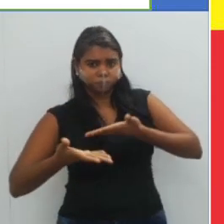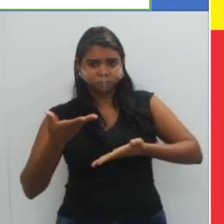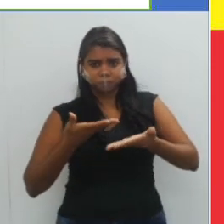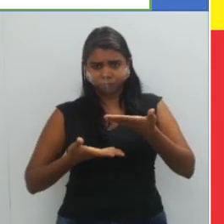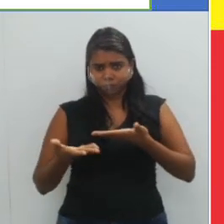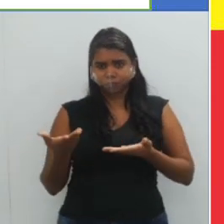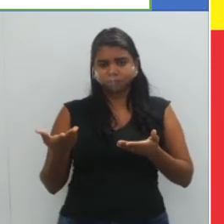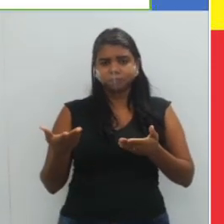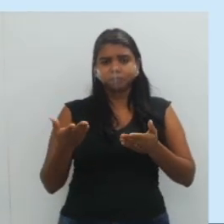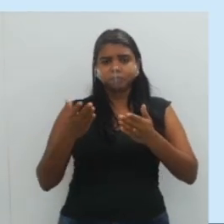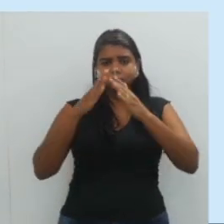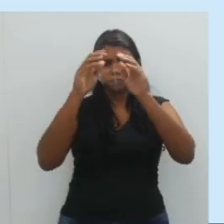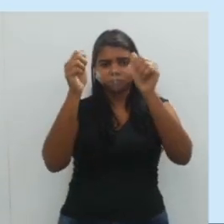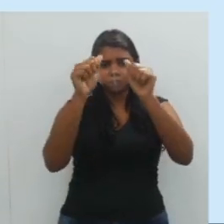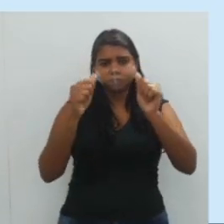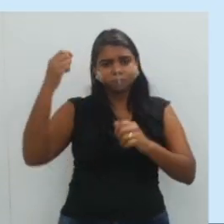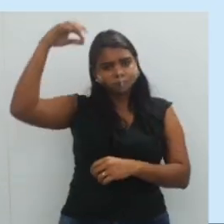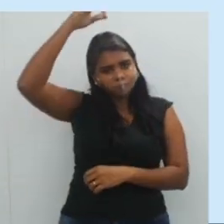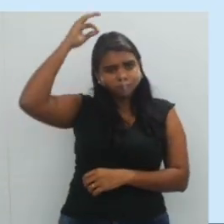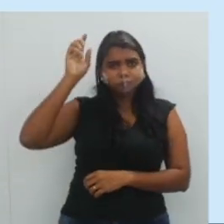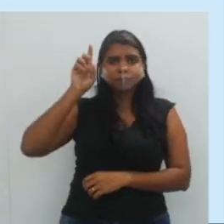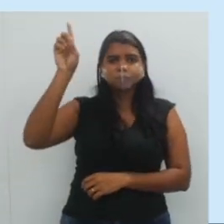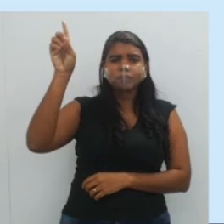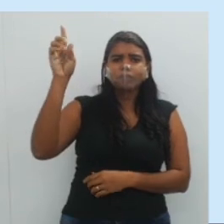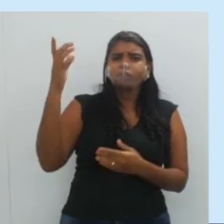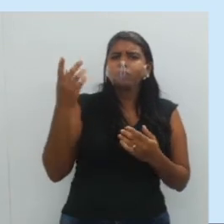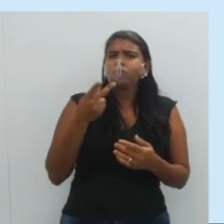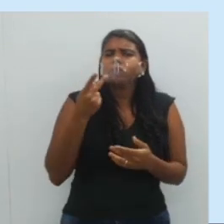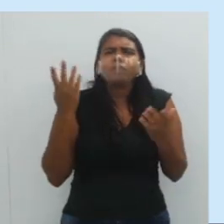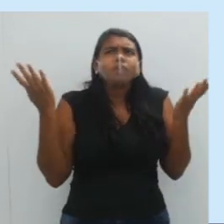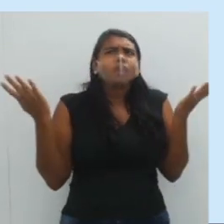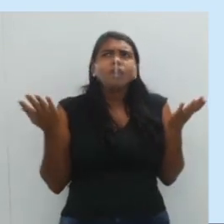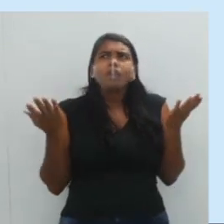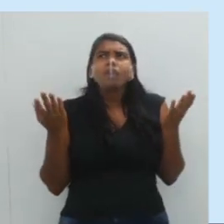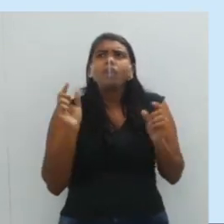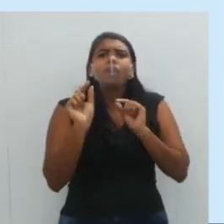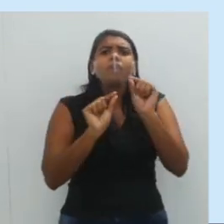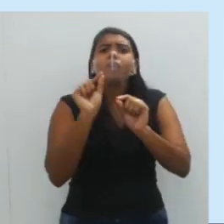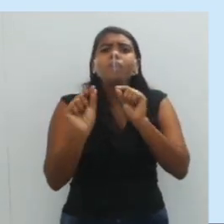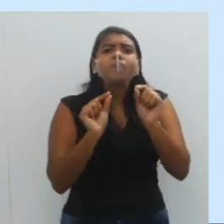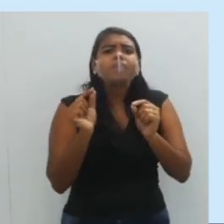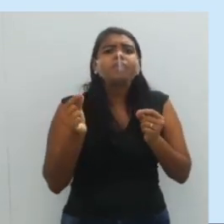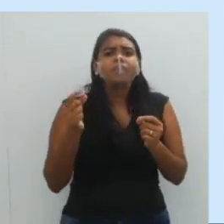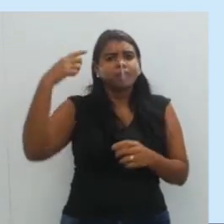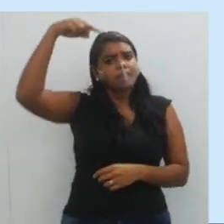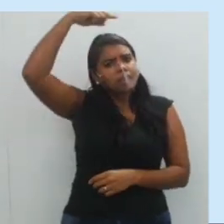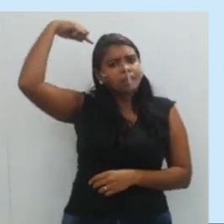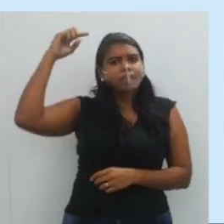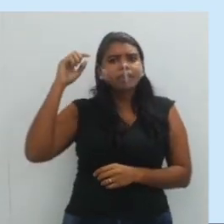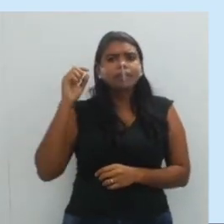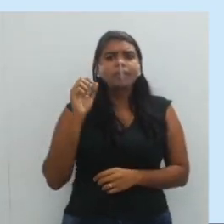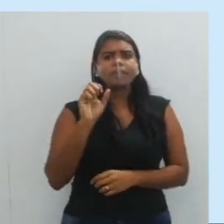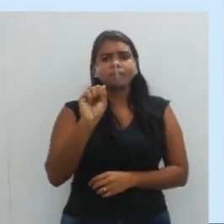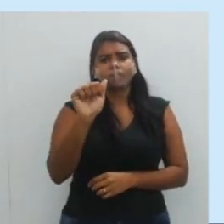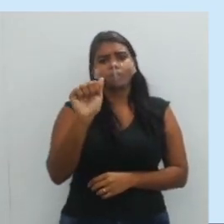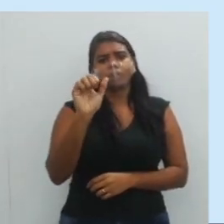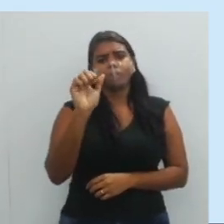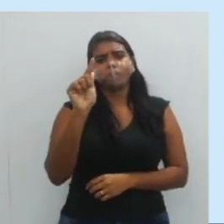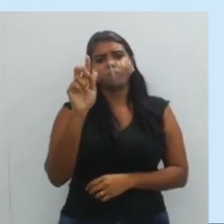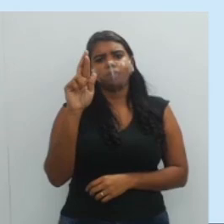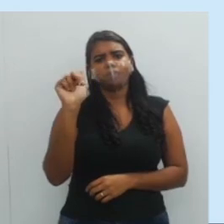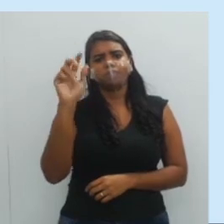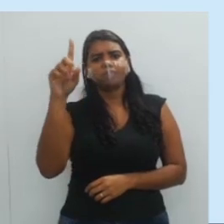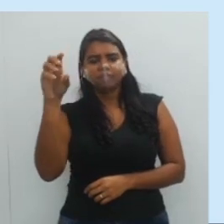com o sagrado. Quando eu falo a questão do sagrado, fica-se a pergunta, o que é o sagrado? O que é o sagrado? A